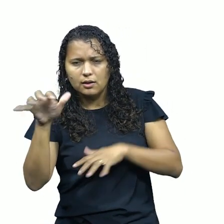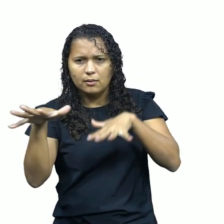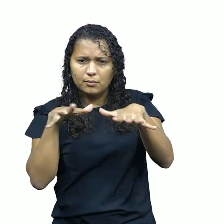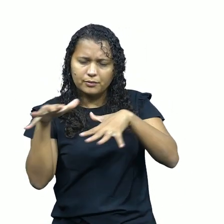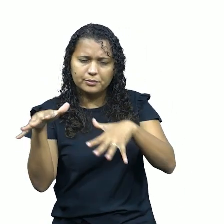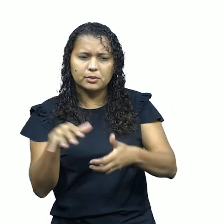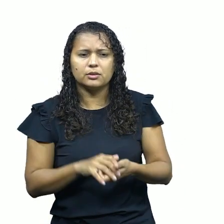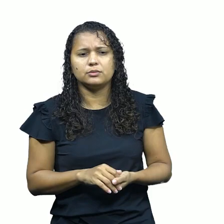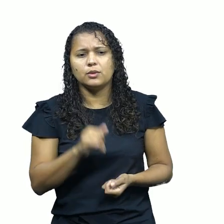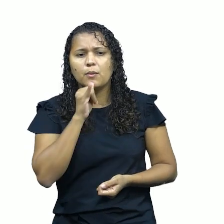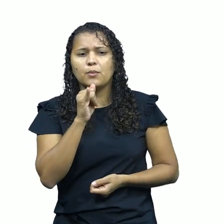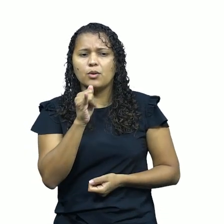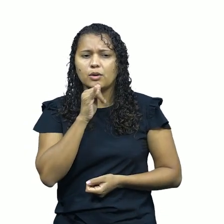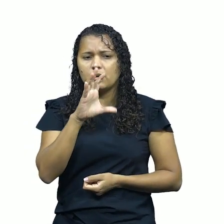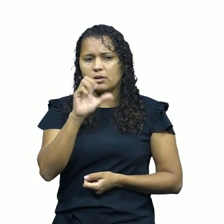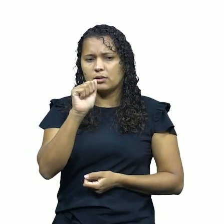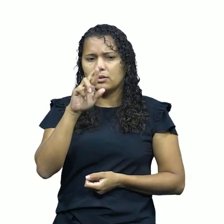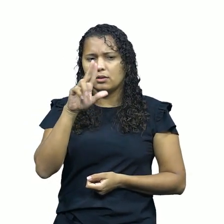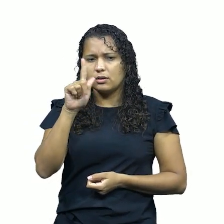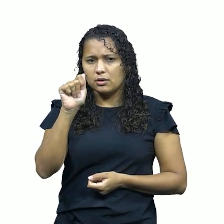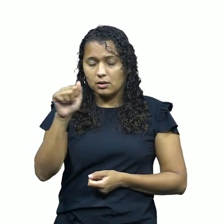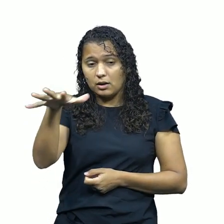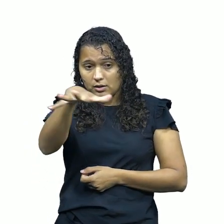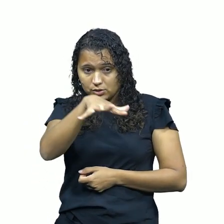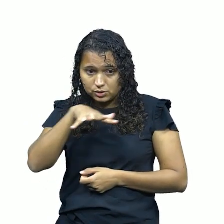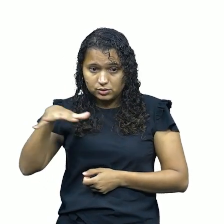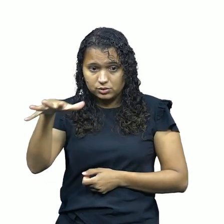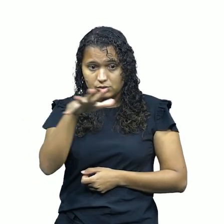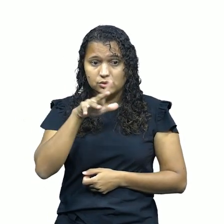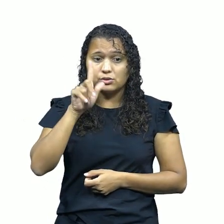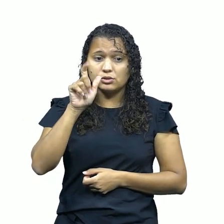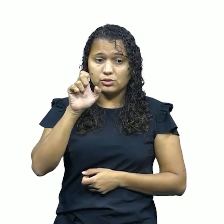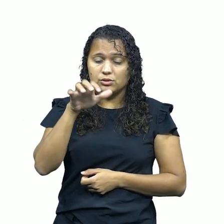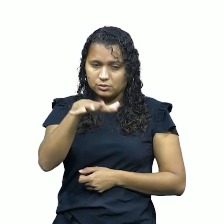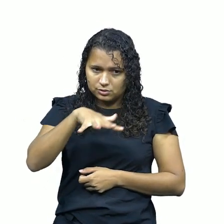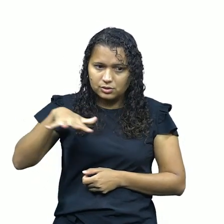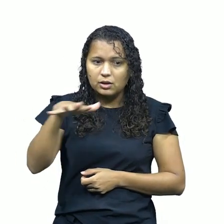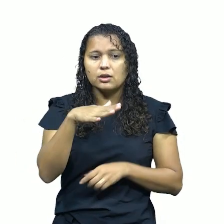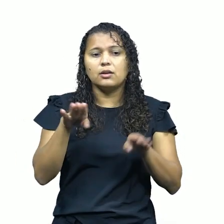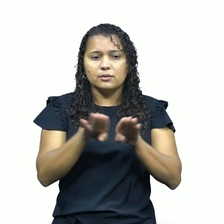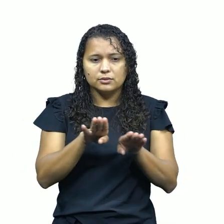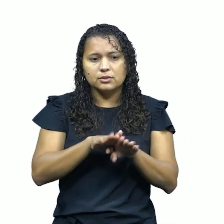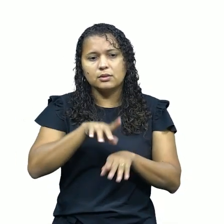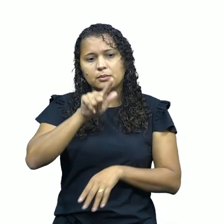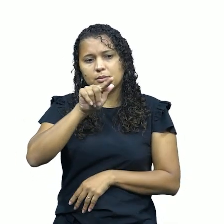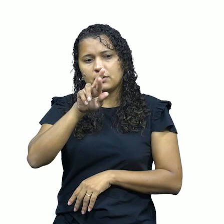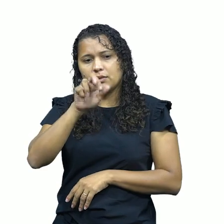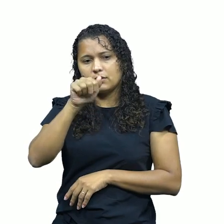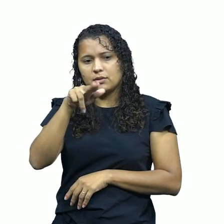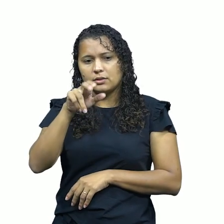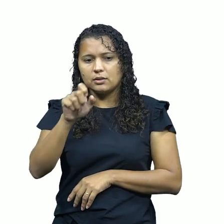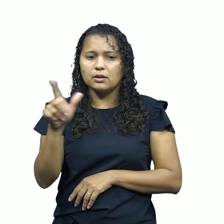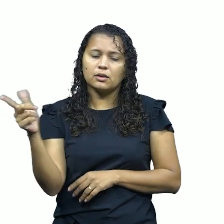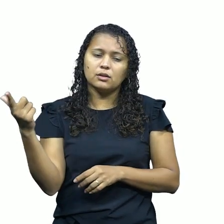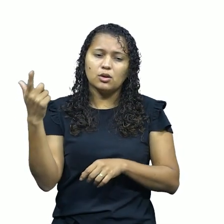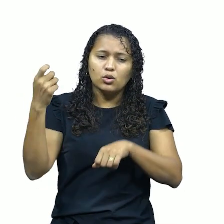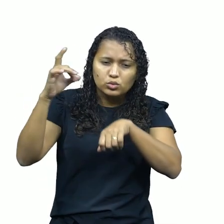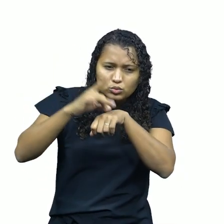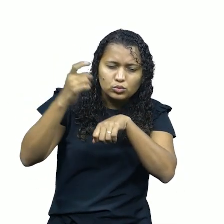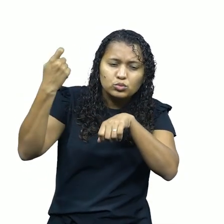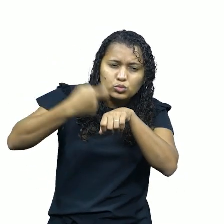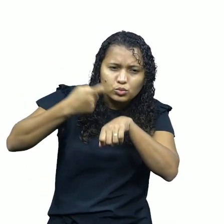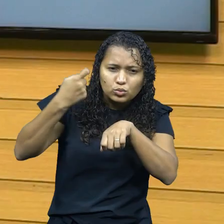movimentada. Então, nós temos o tipo de carga a granel, a carga geral, a carga de granéis sólidos, granéis líquidos e